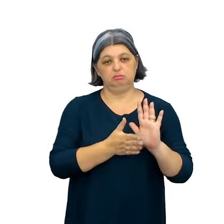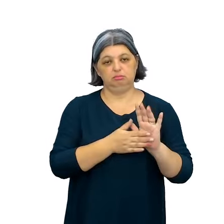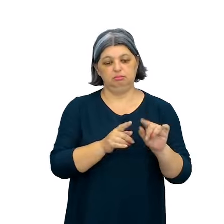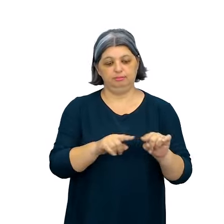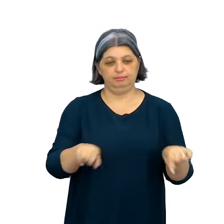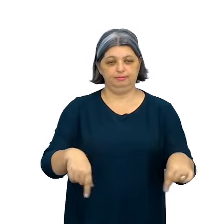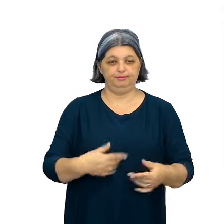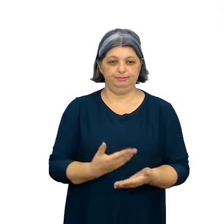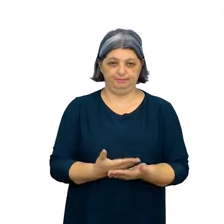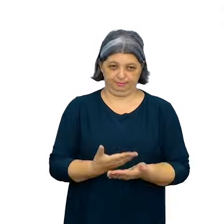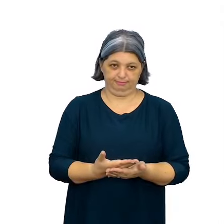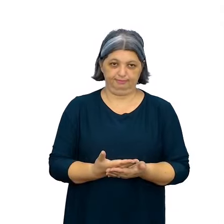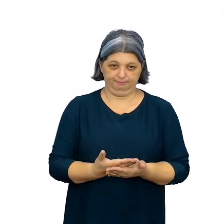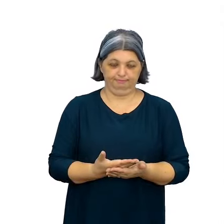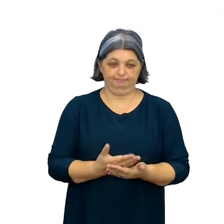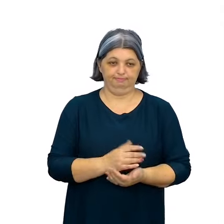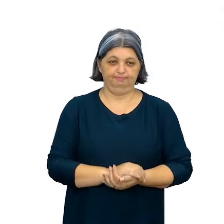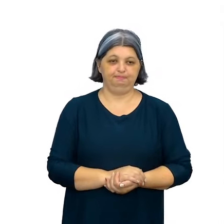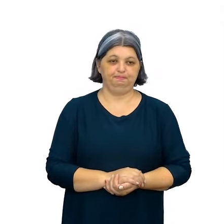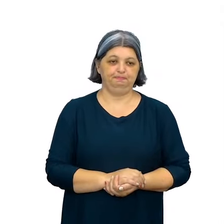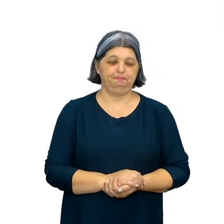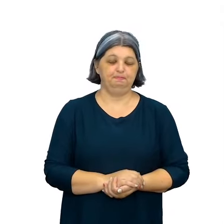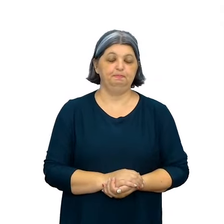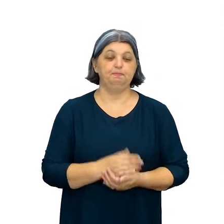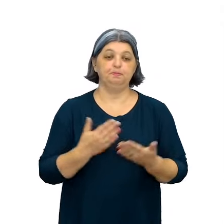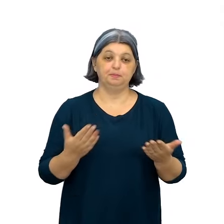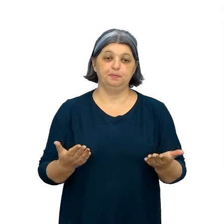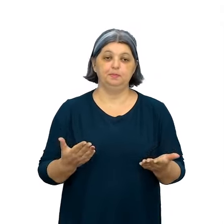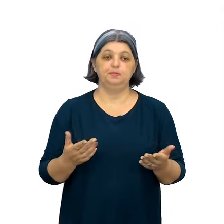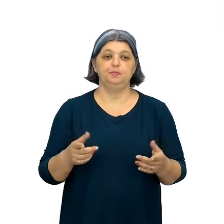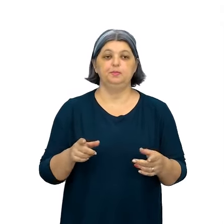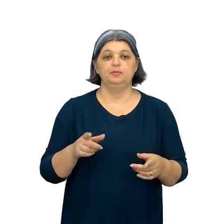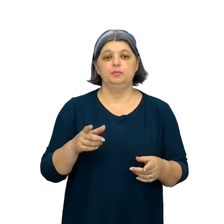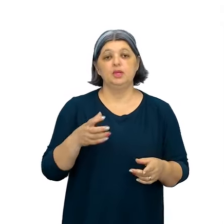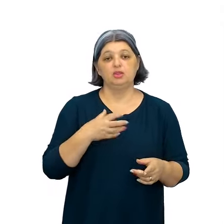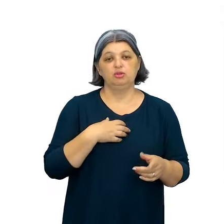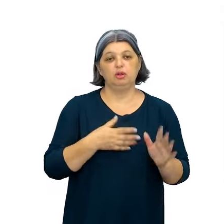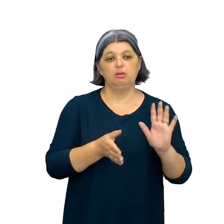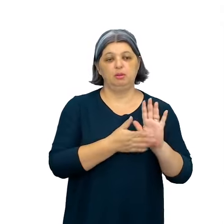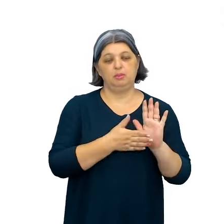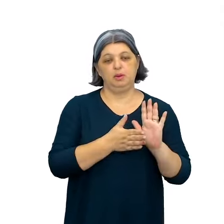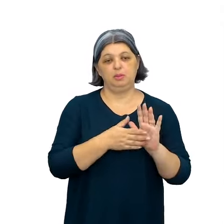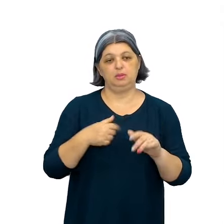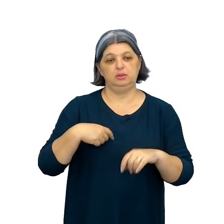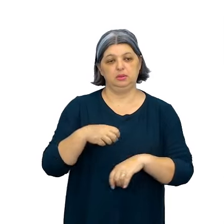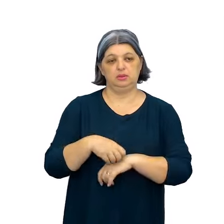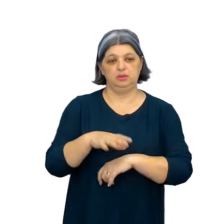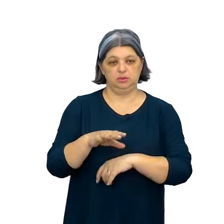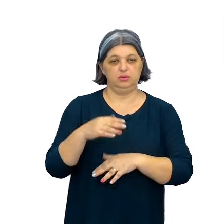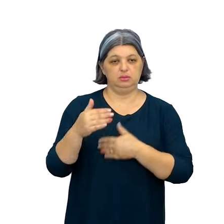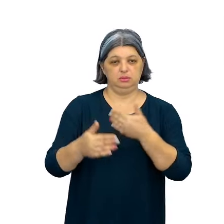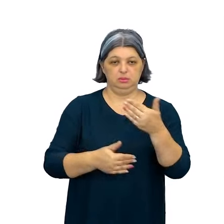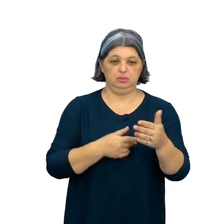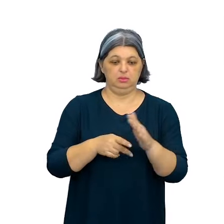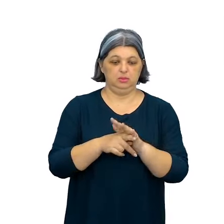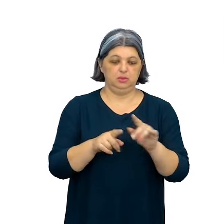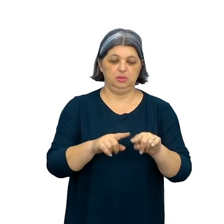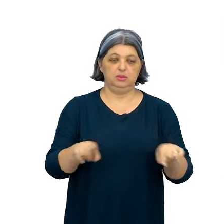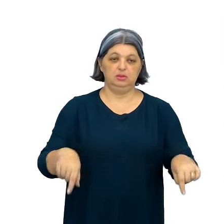aí nas aulas, né. Assim, nessa proposta, eu sugiro para o desdobramento em sala de